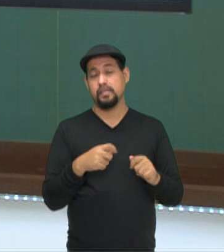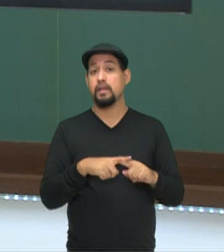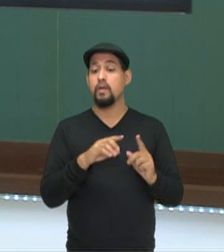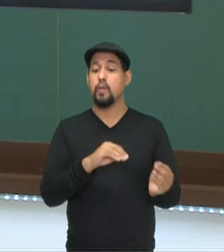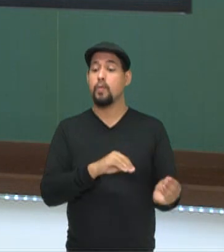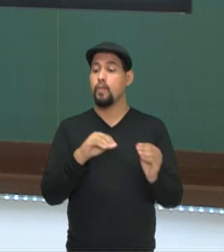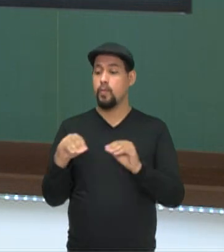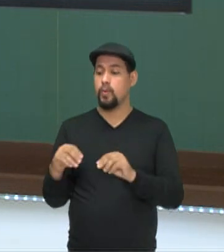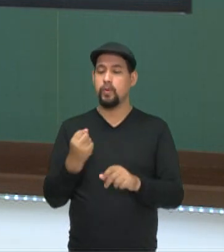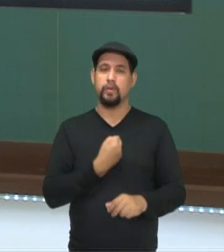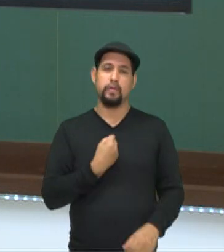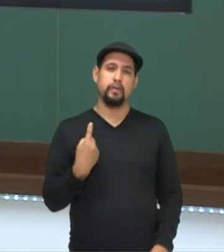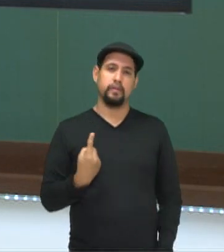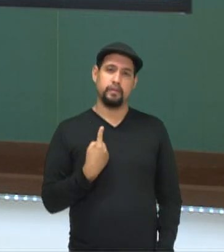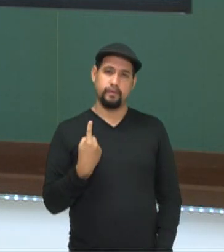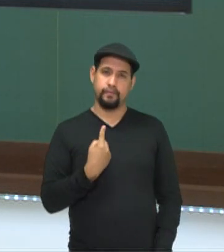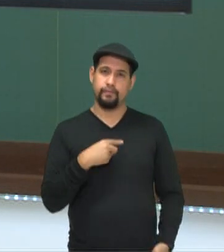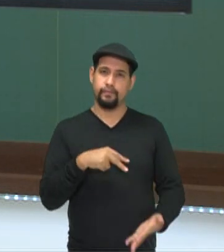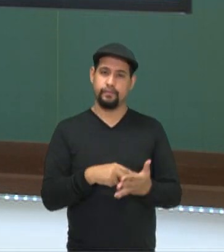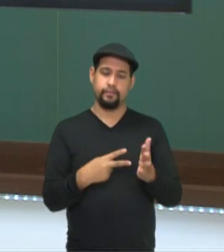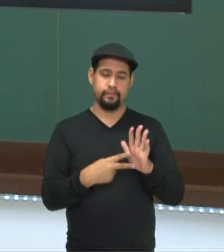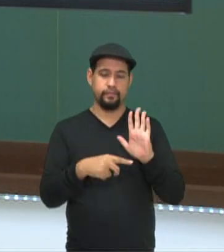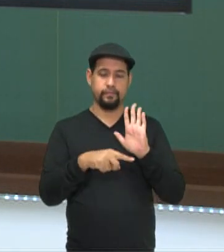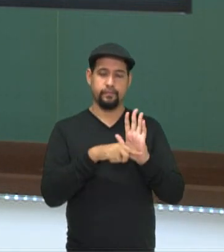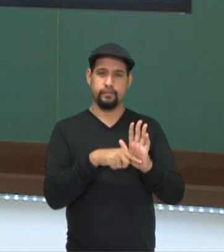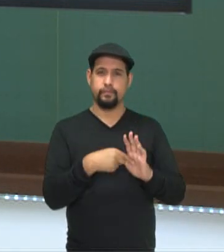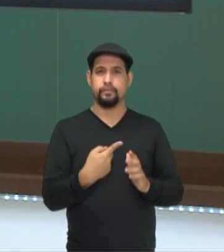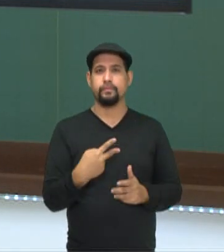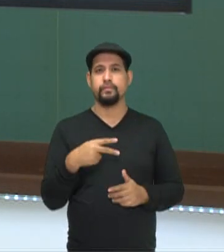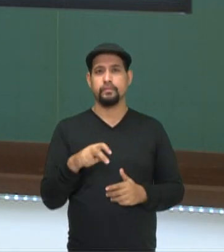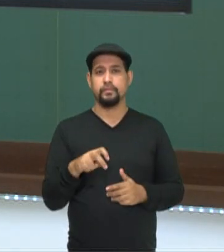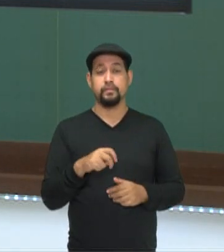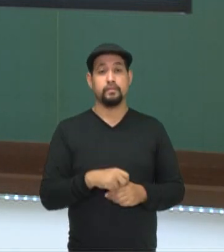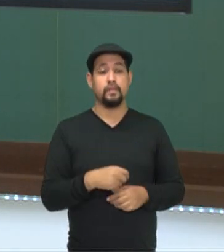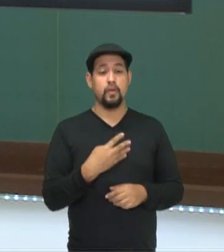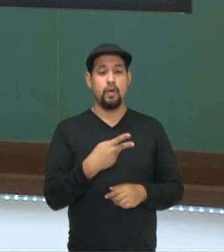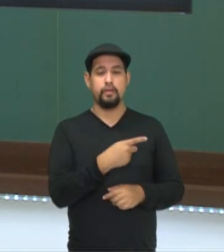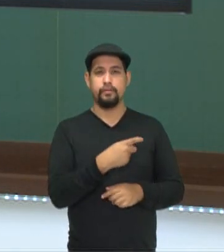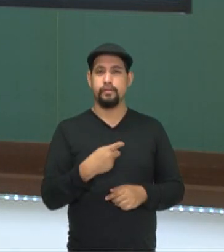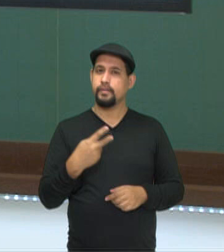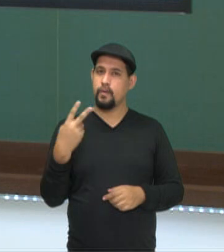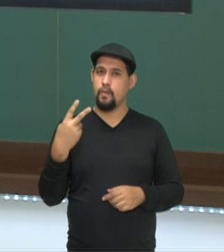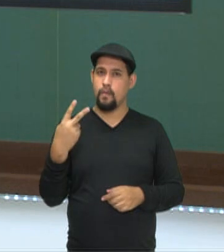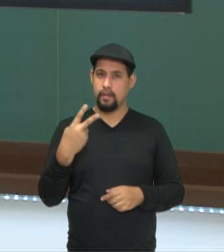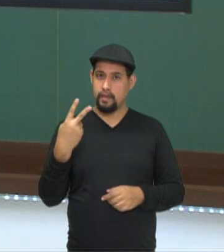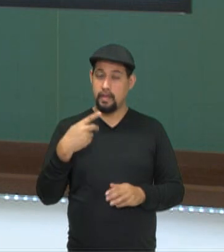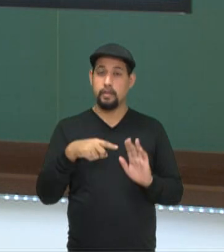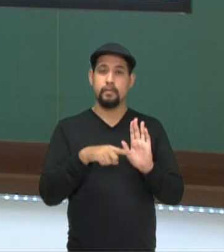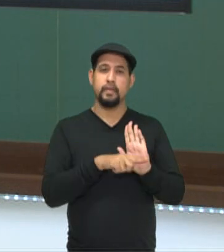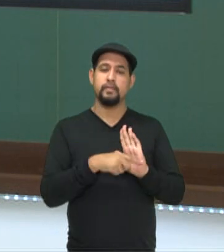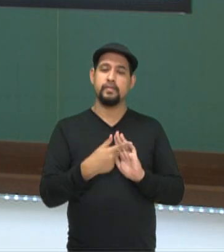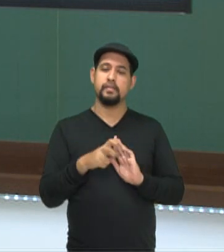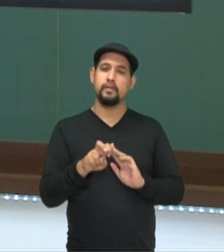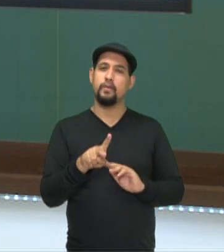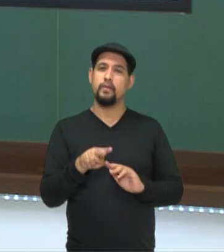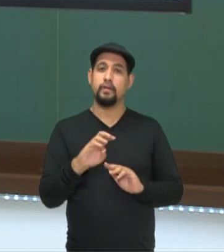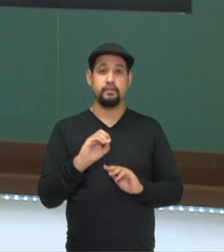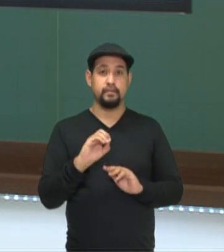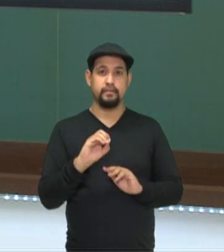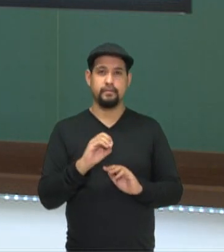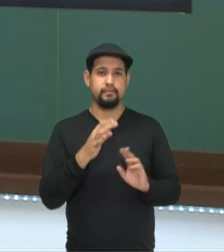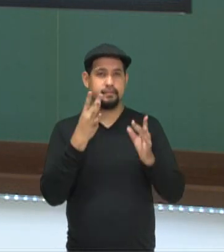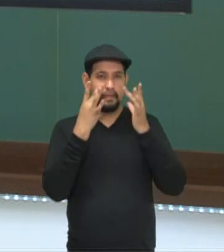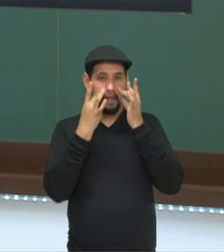pulo direto para o número sozinho que ao menos 25 então vai ficar 4x ao quadrado menos 25 é igual a zero